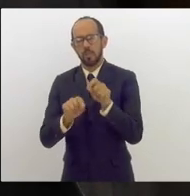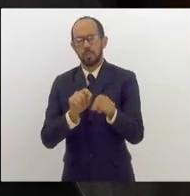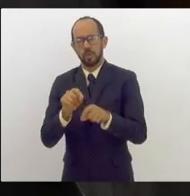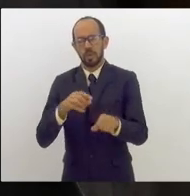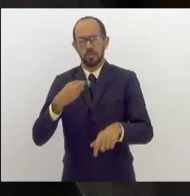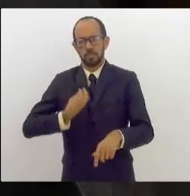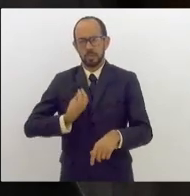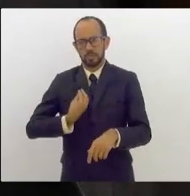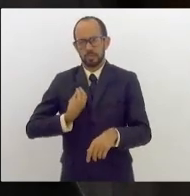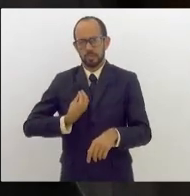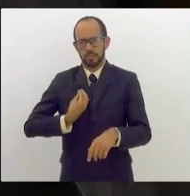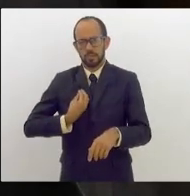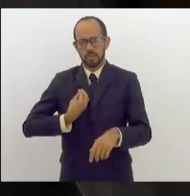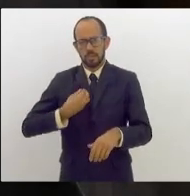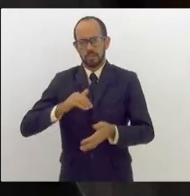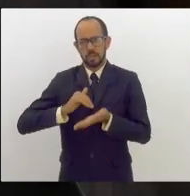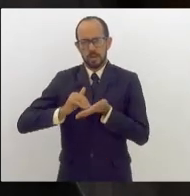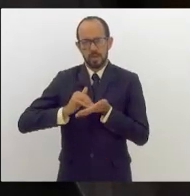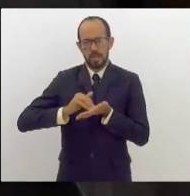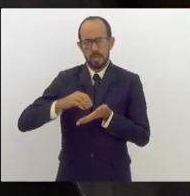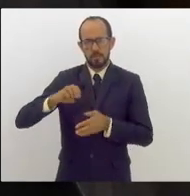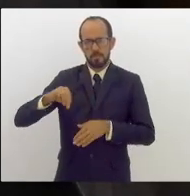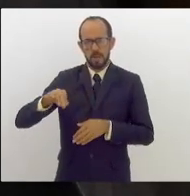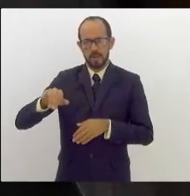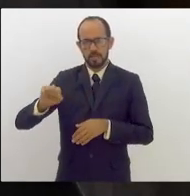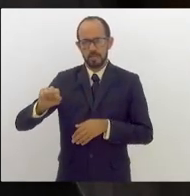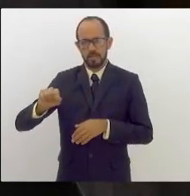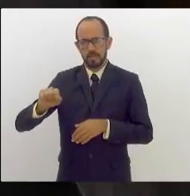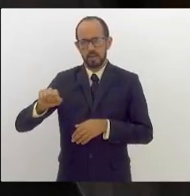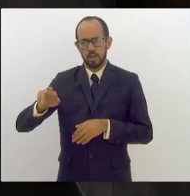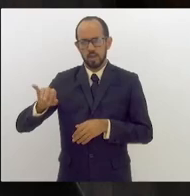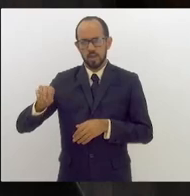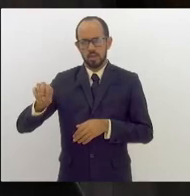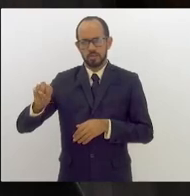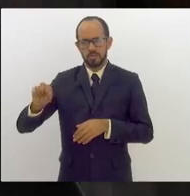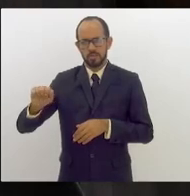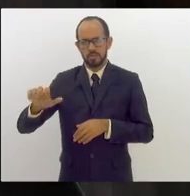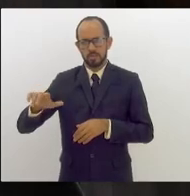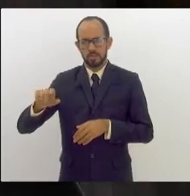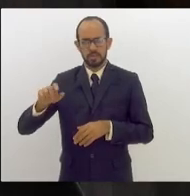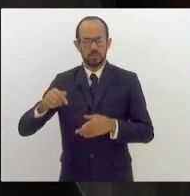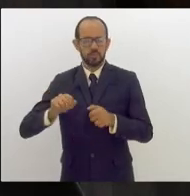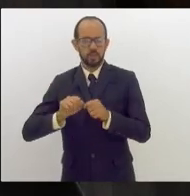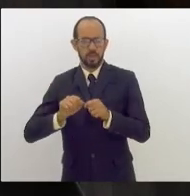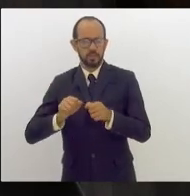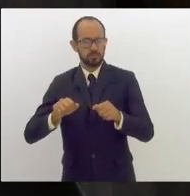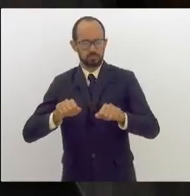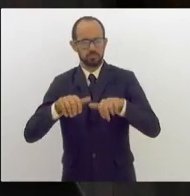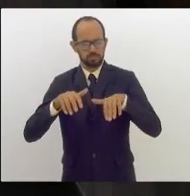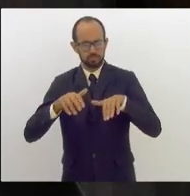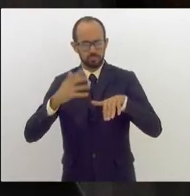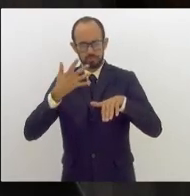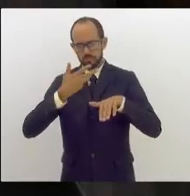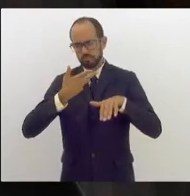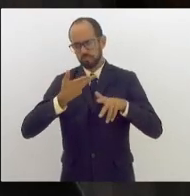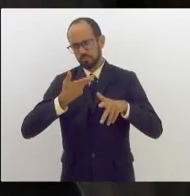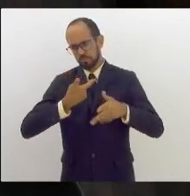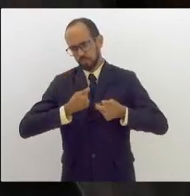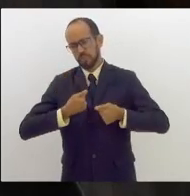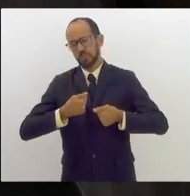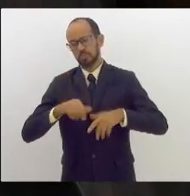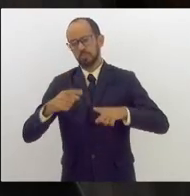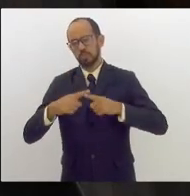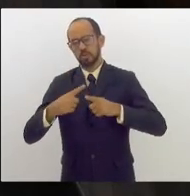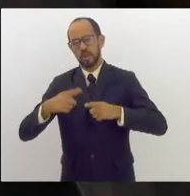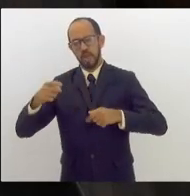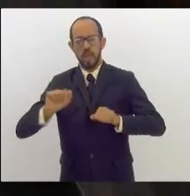da secretária Maria Rosa engrandece engrandeceu a sessão porque primeiro lugar se